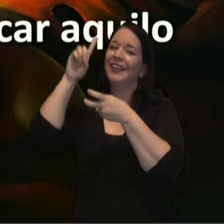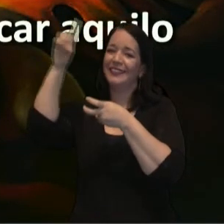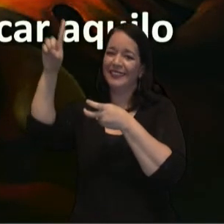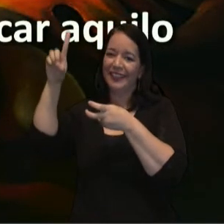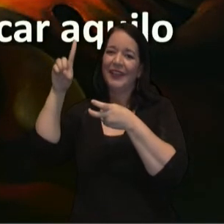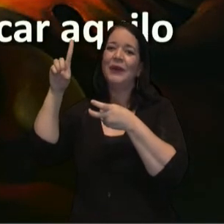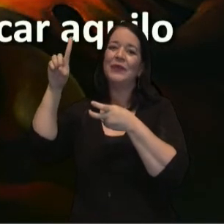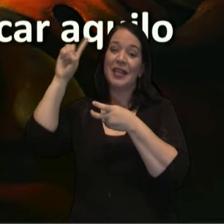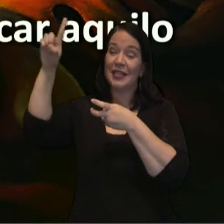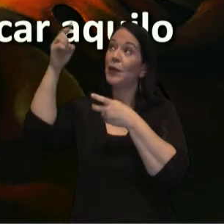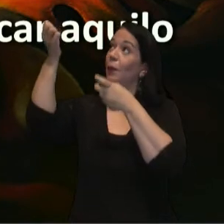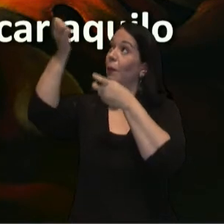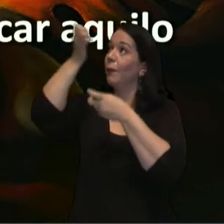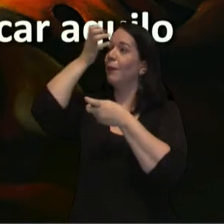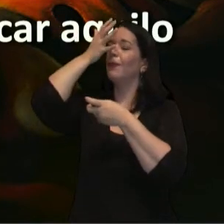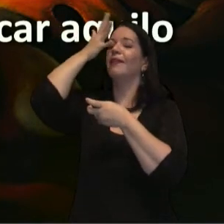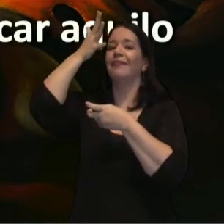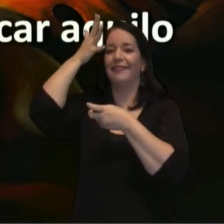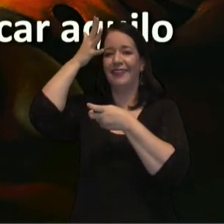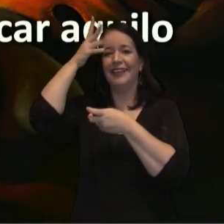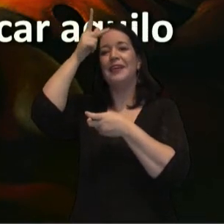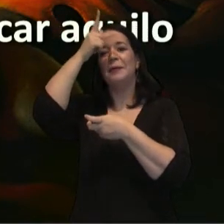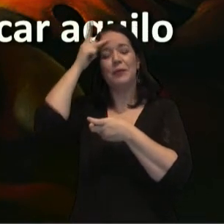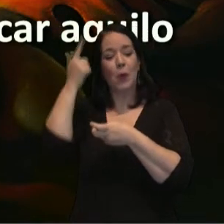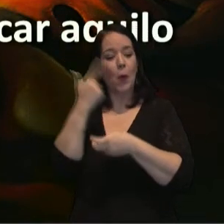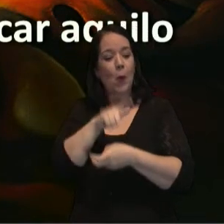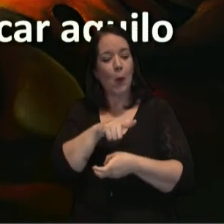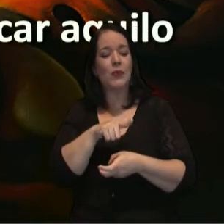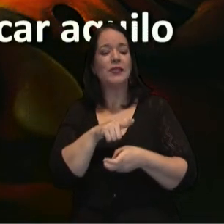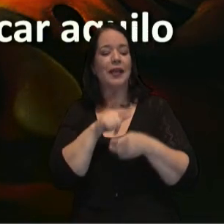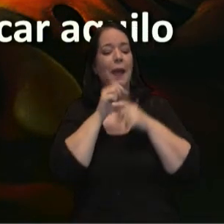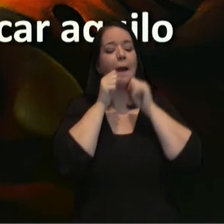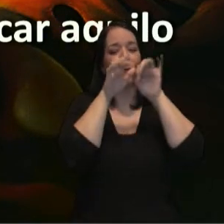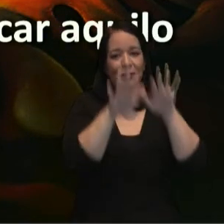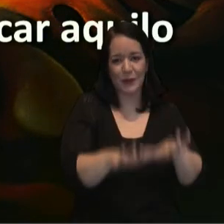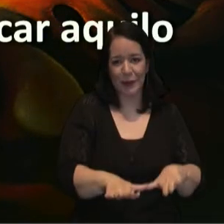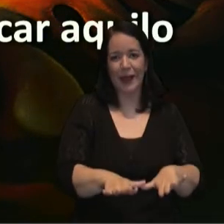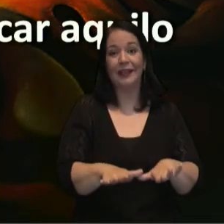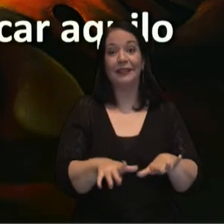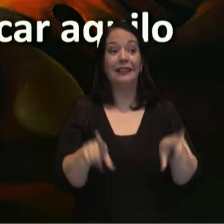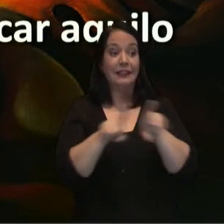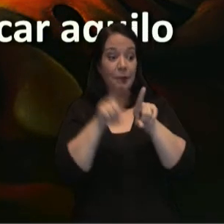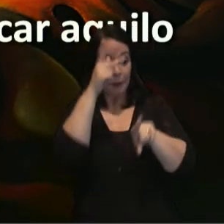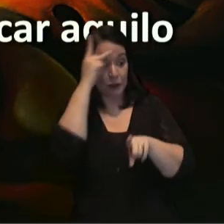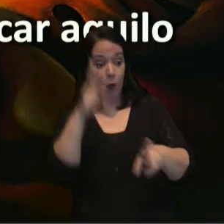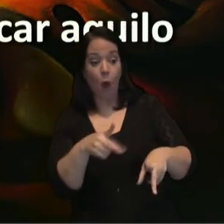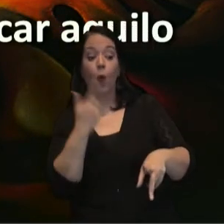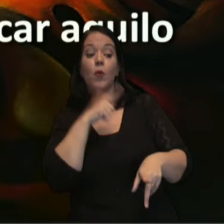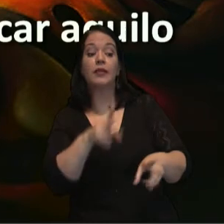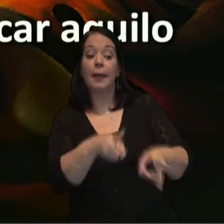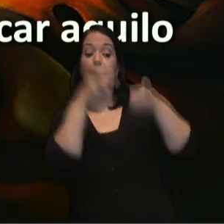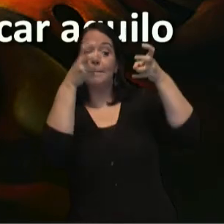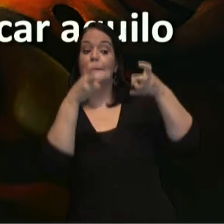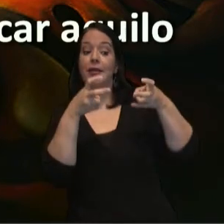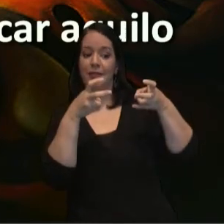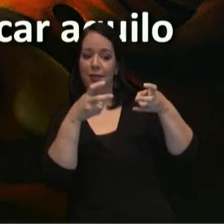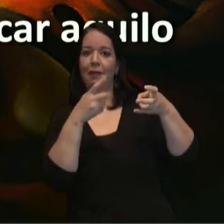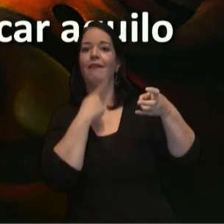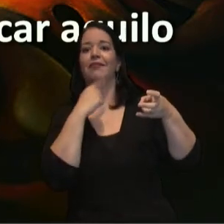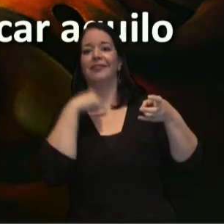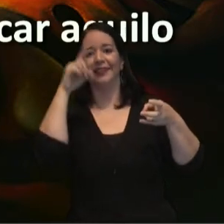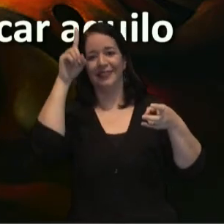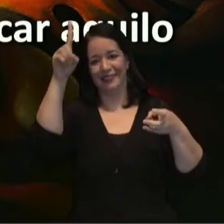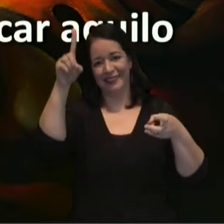numa perspectiva correta e praticar aquilo que é certo e correto